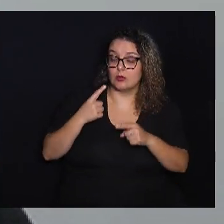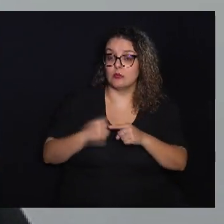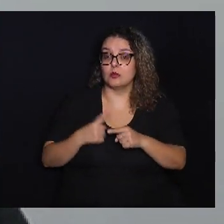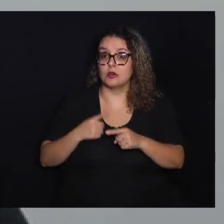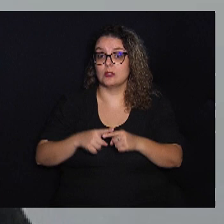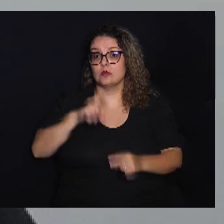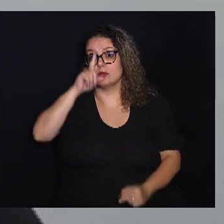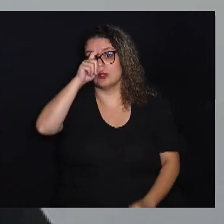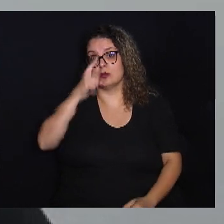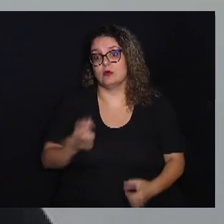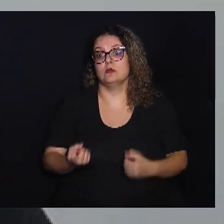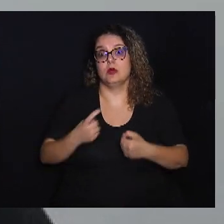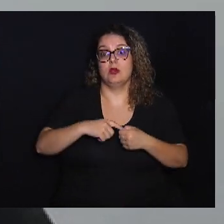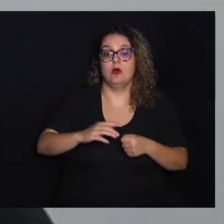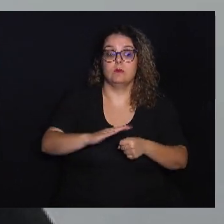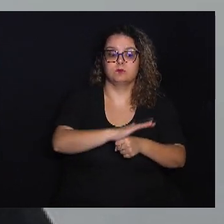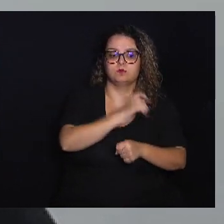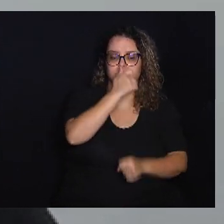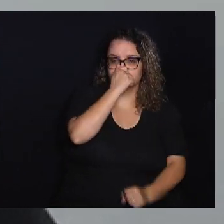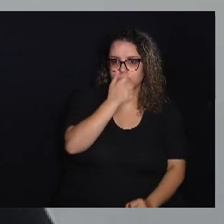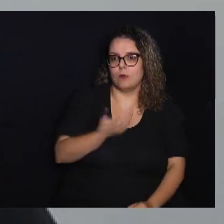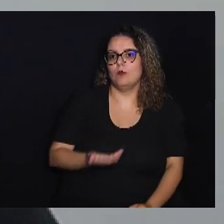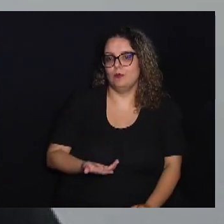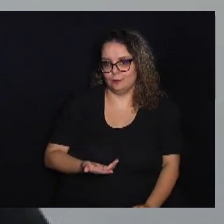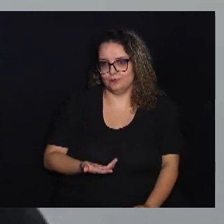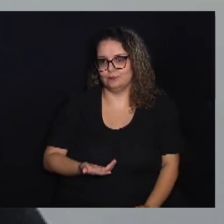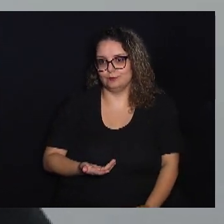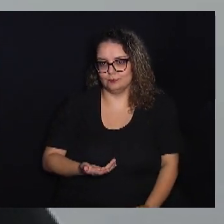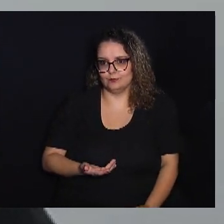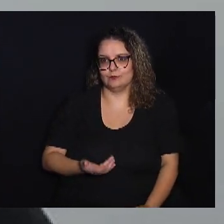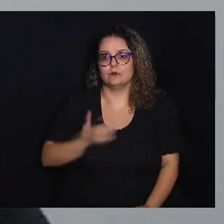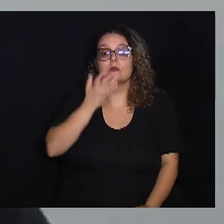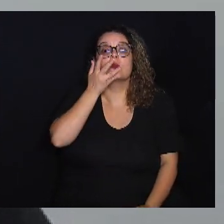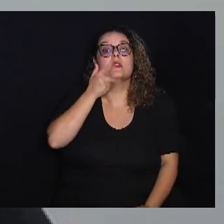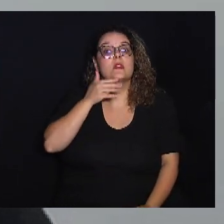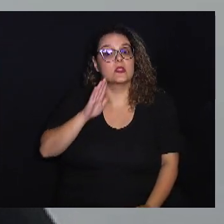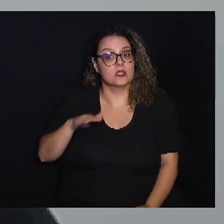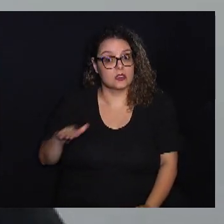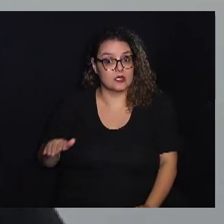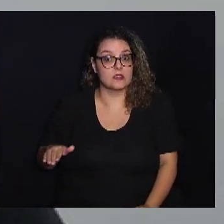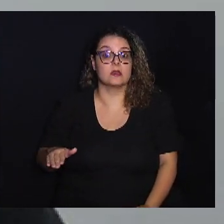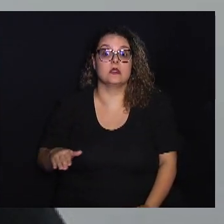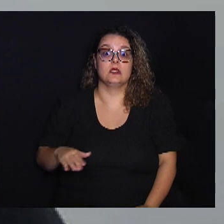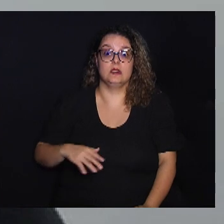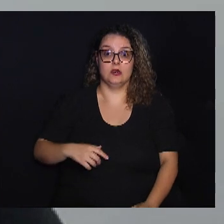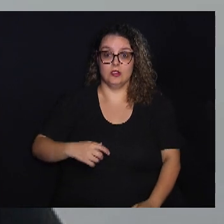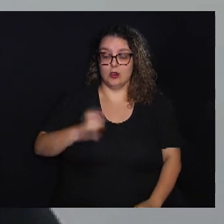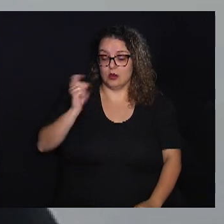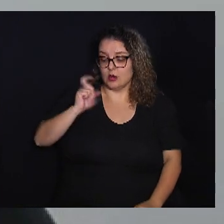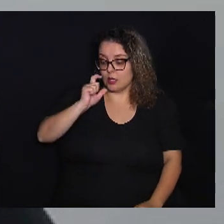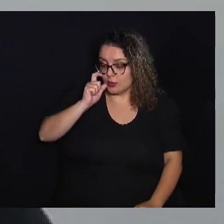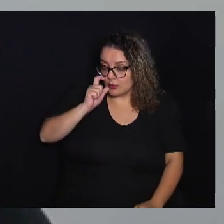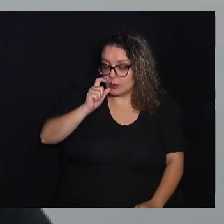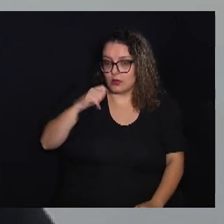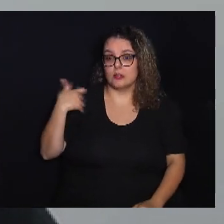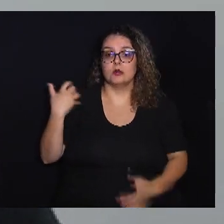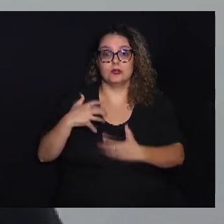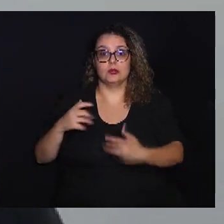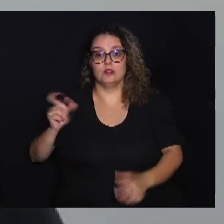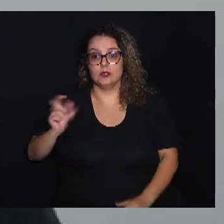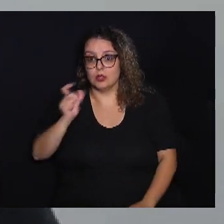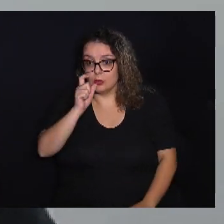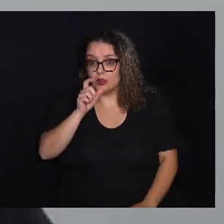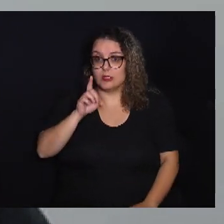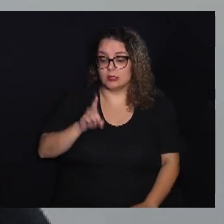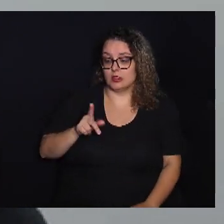né, enfisema, esses pacientes exacerbam suas doenças, né? Então, quando a gente está falando em poluição, em redução